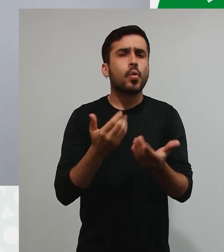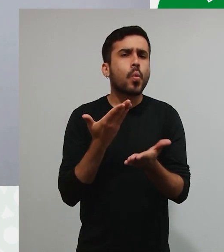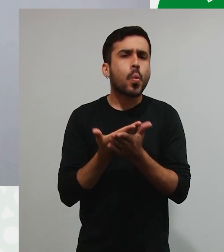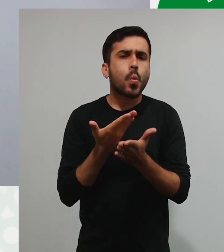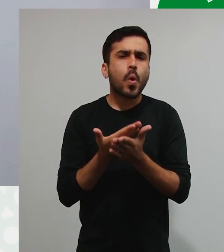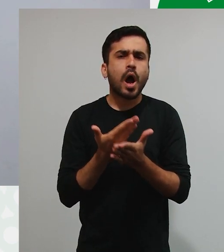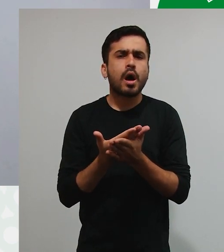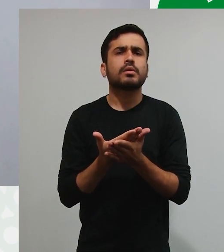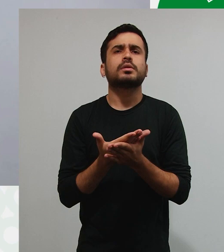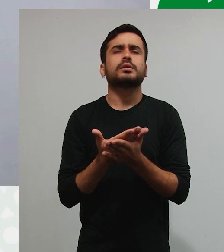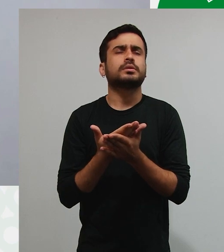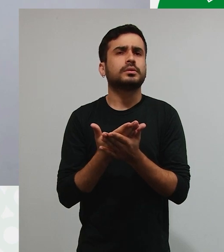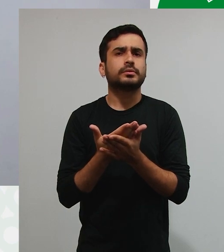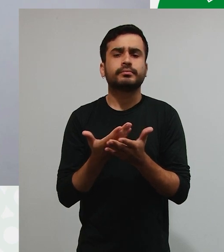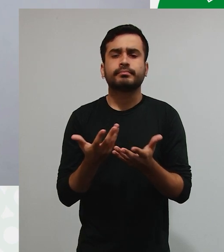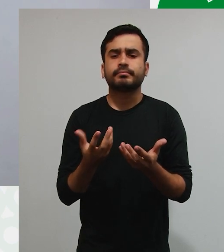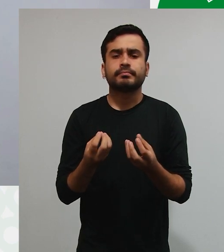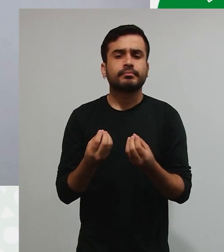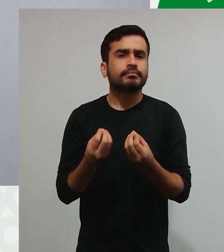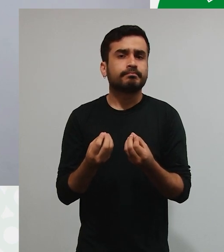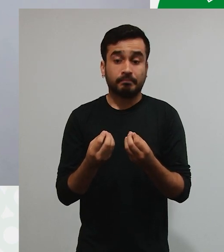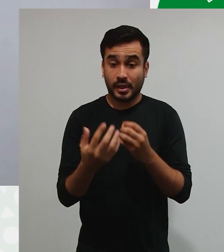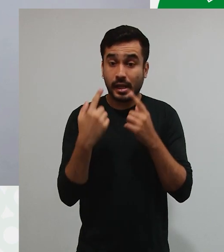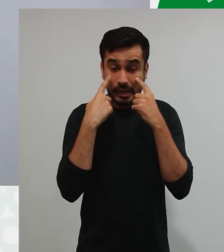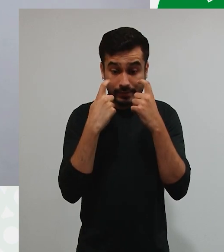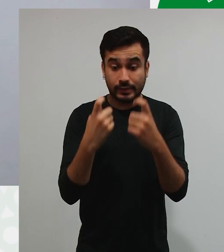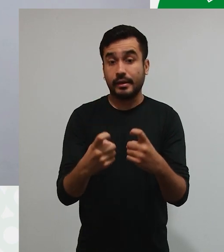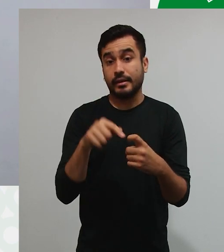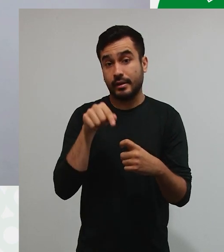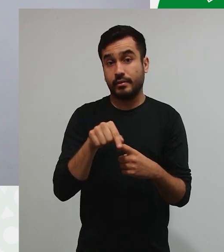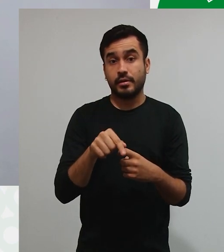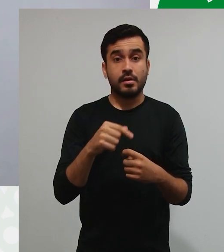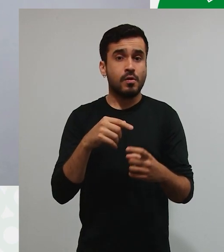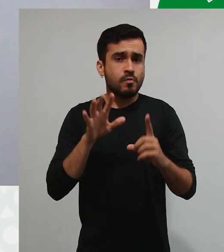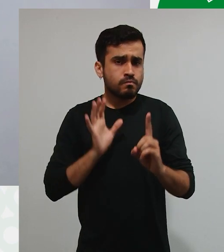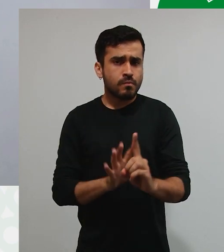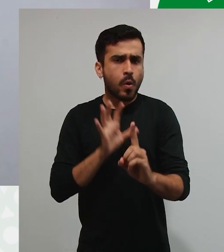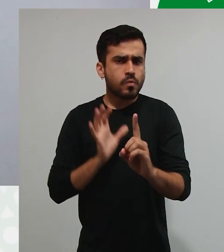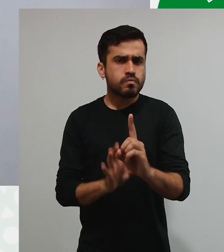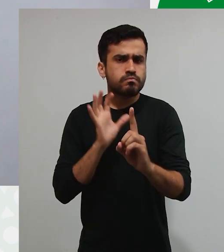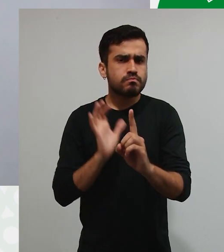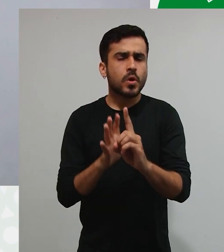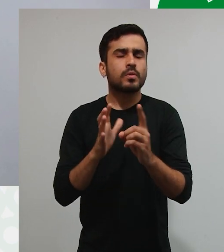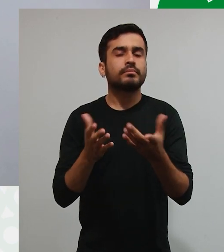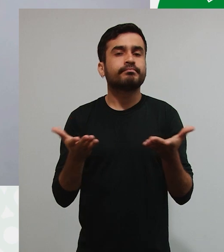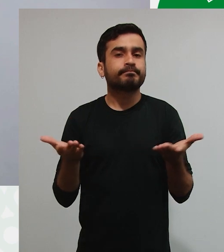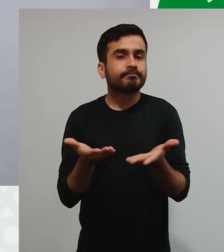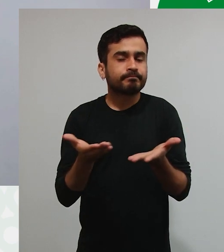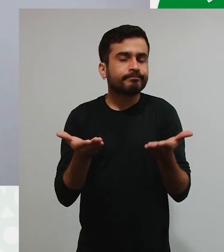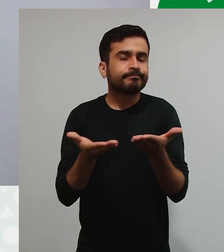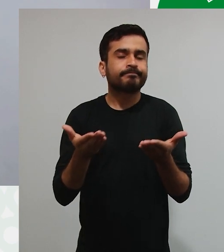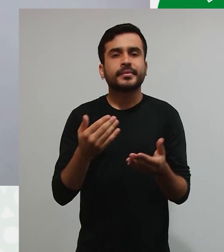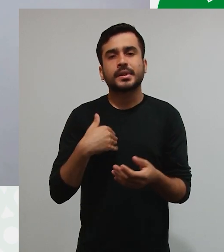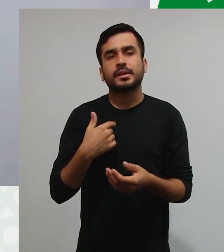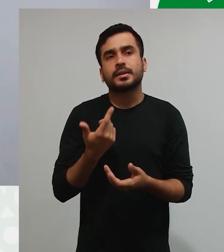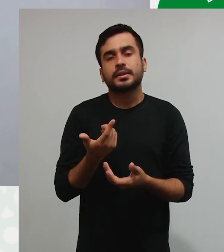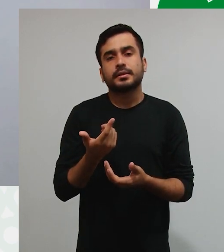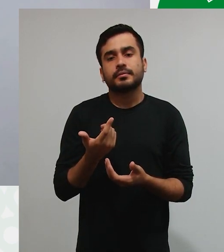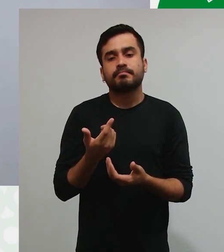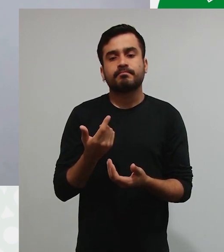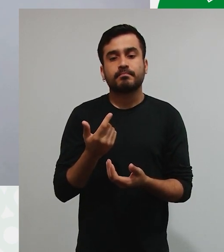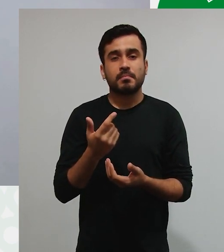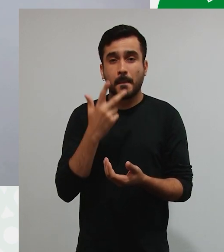troca de experiência, e isso é o que motiva, né, motiva a gente a estar sempre, assim, buscando inovação, buscando